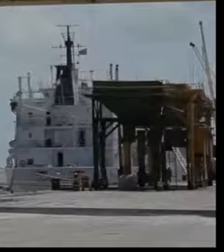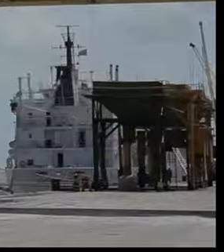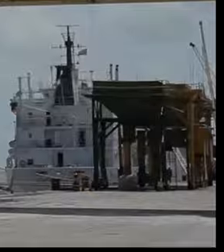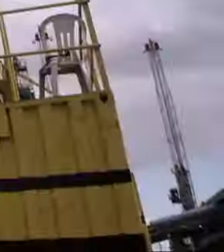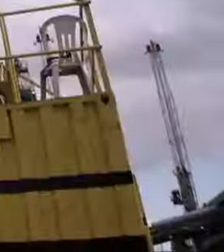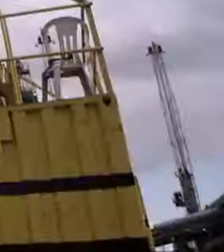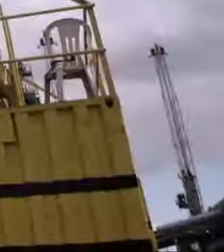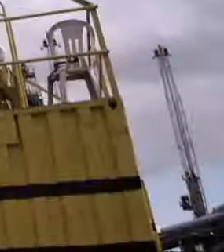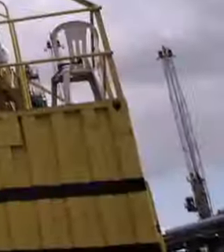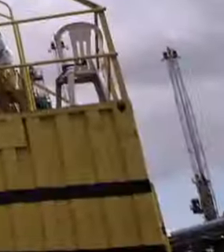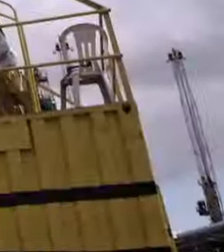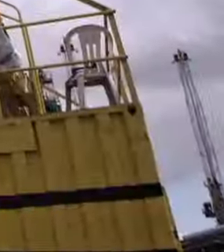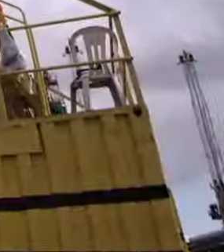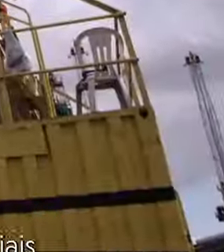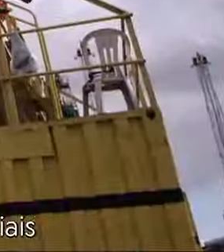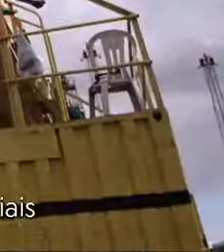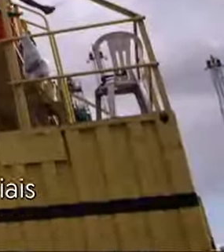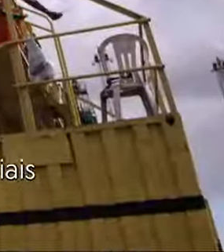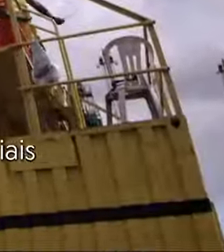Legenda